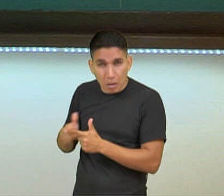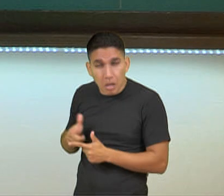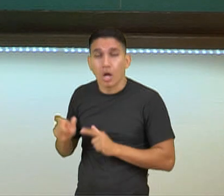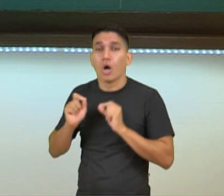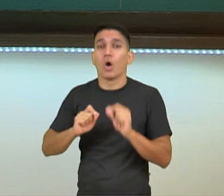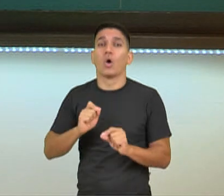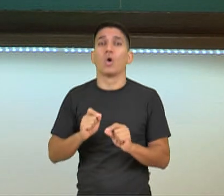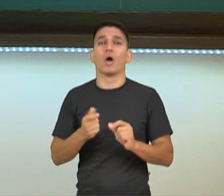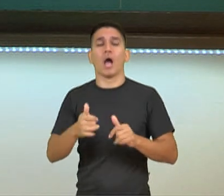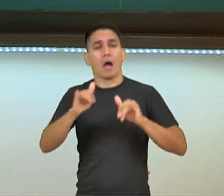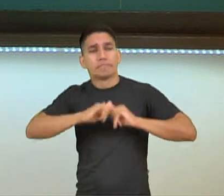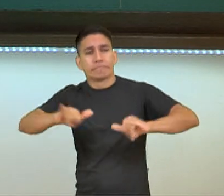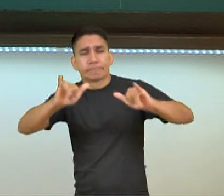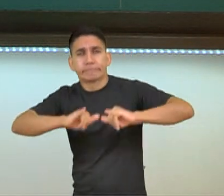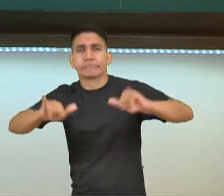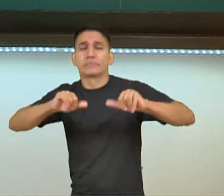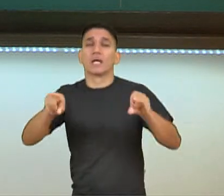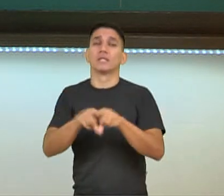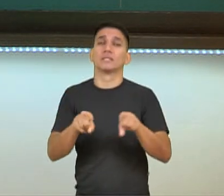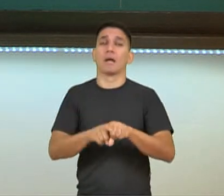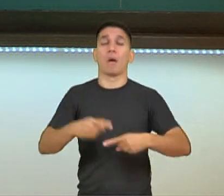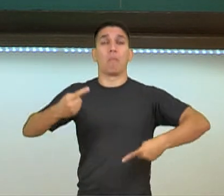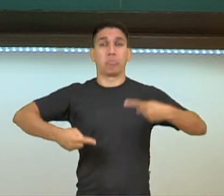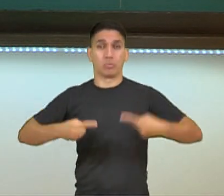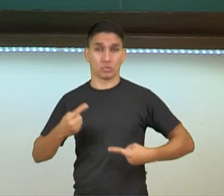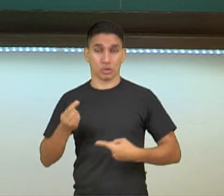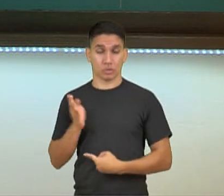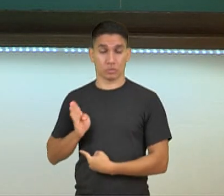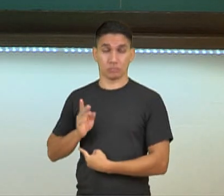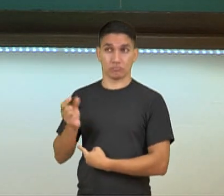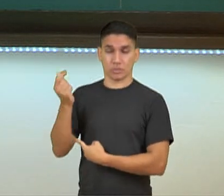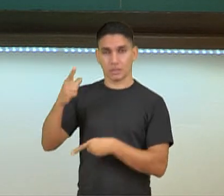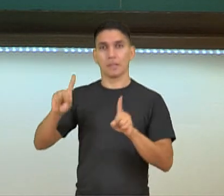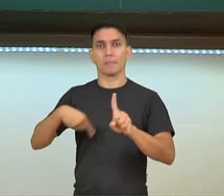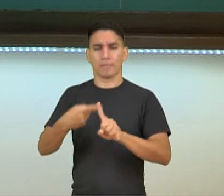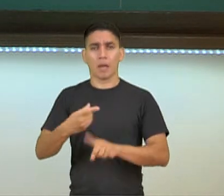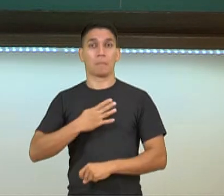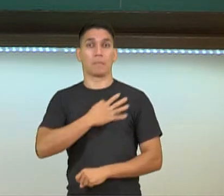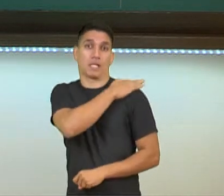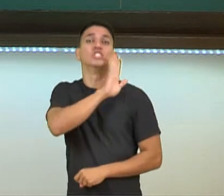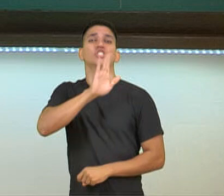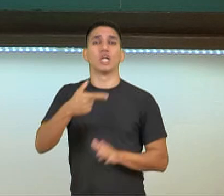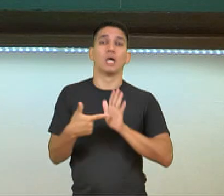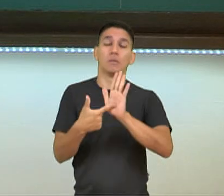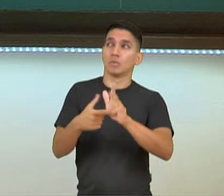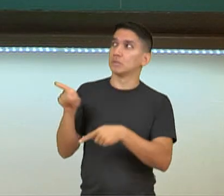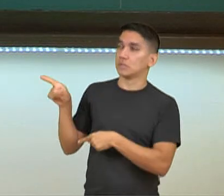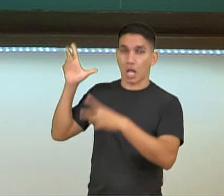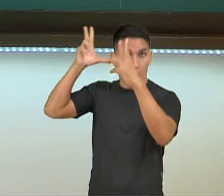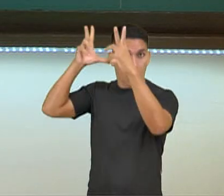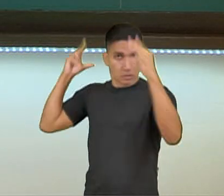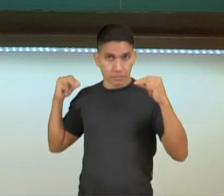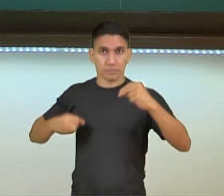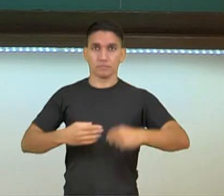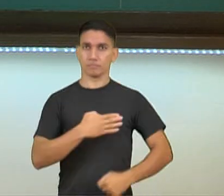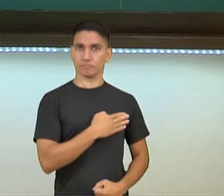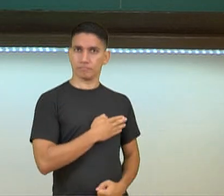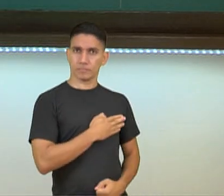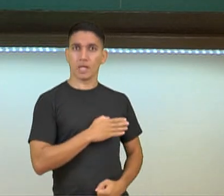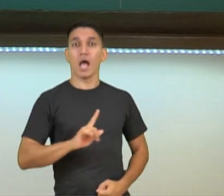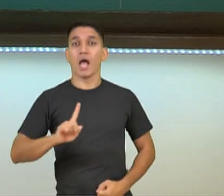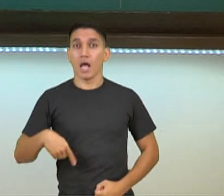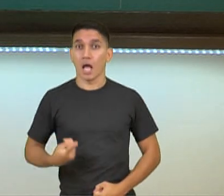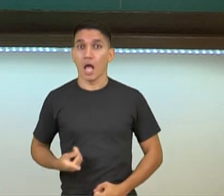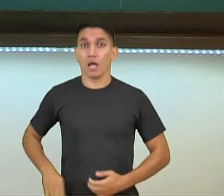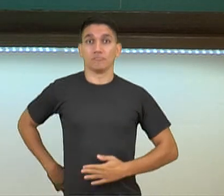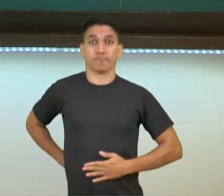políticos burgueses e militares, eles já apontavam, inclusive, Bonaparte como um salvador